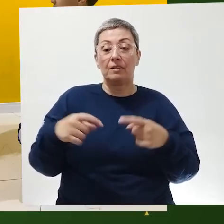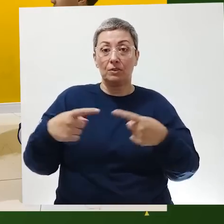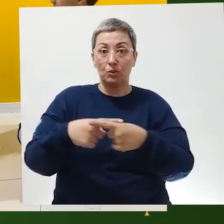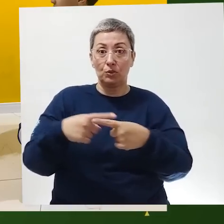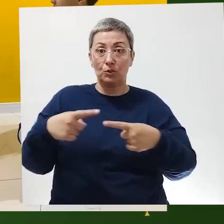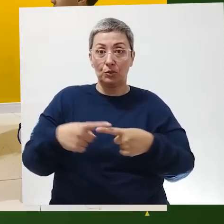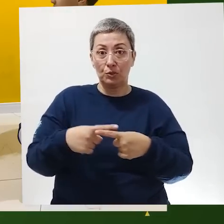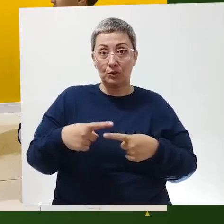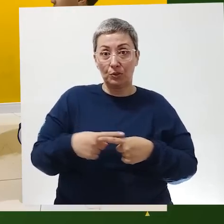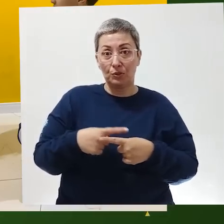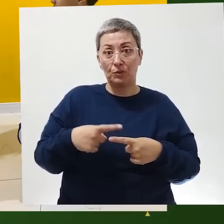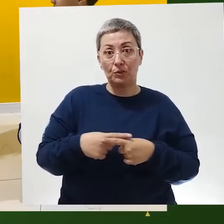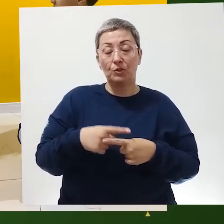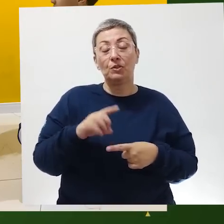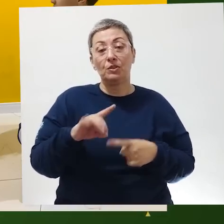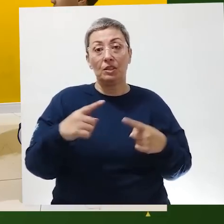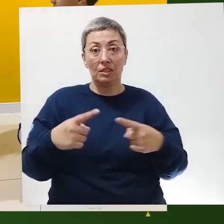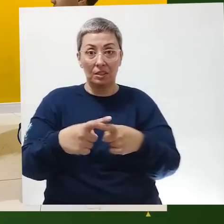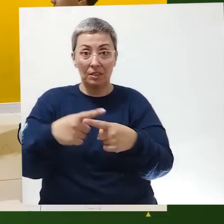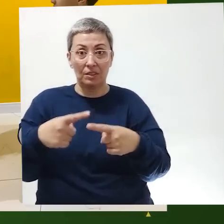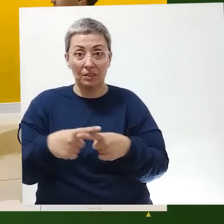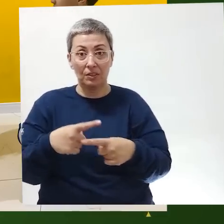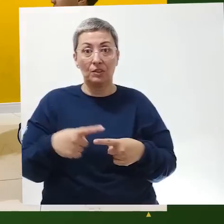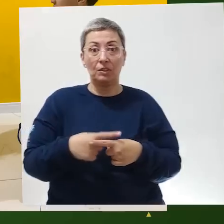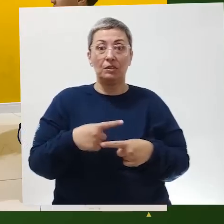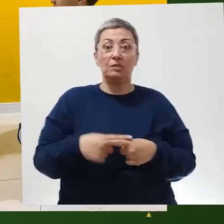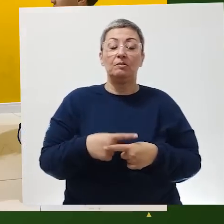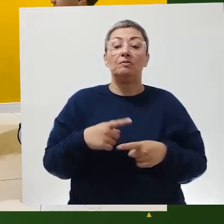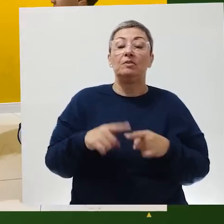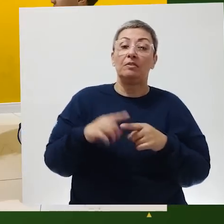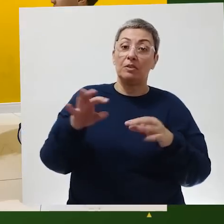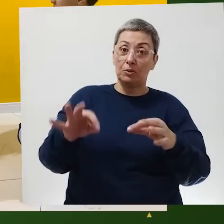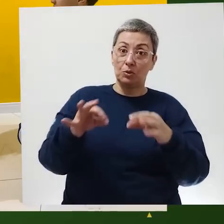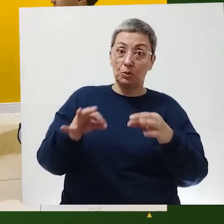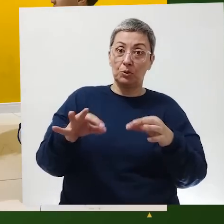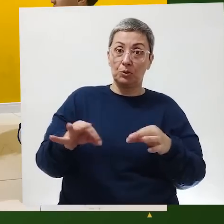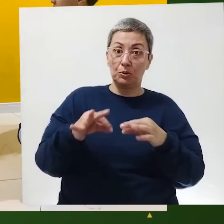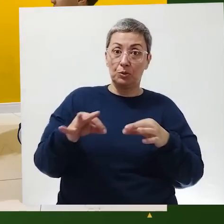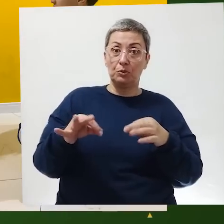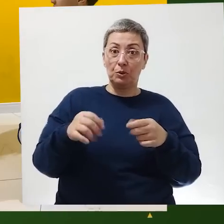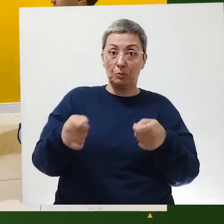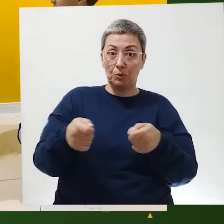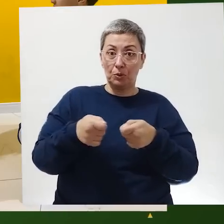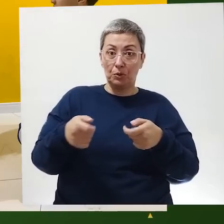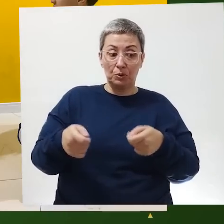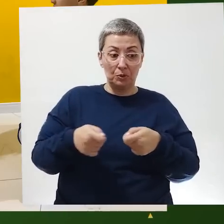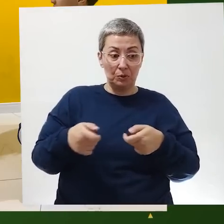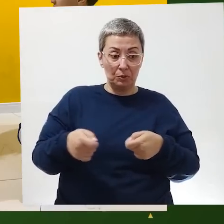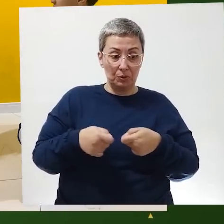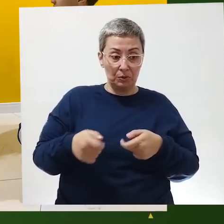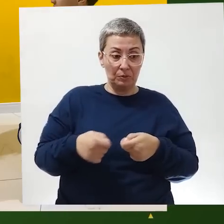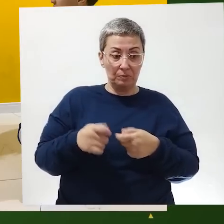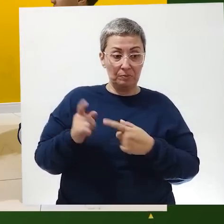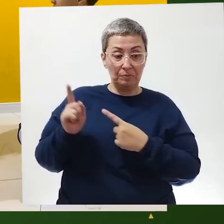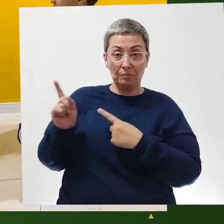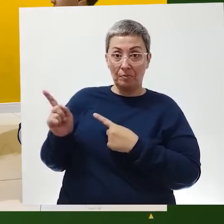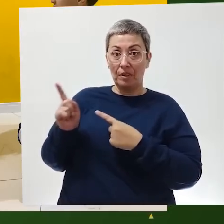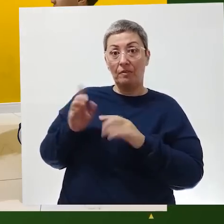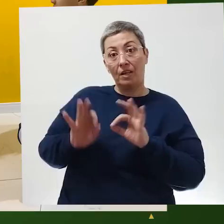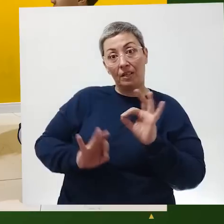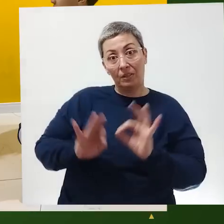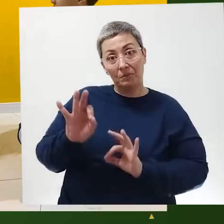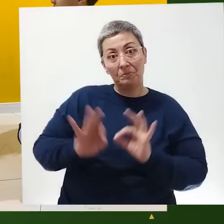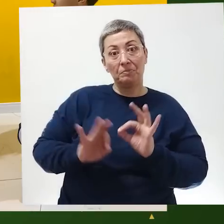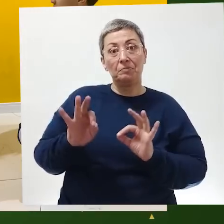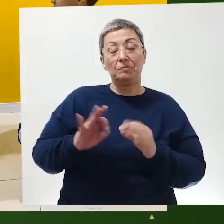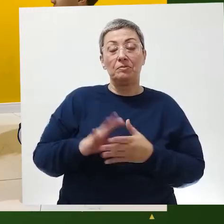né? Ou seja, cada cruzado do cadarço, ela vai puxando, vai puxando, vai puxando, vai puxando, vai